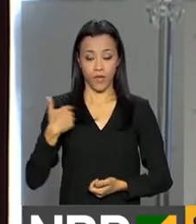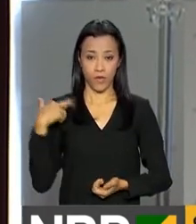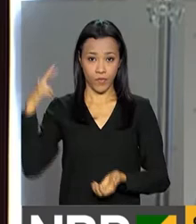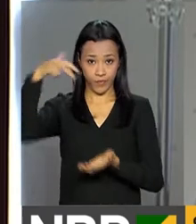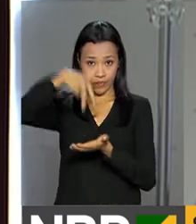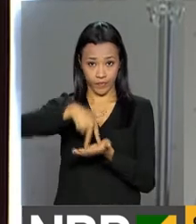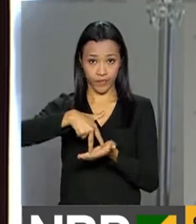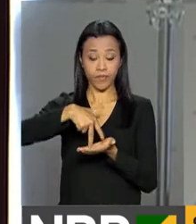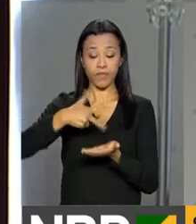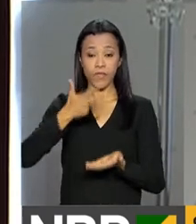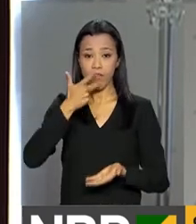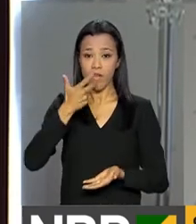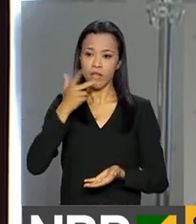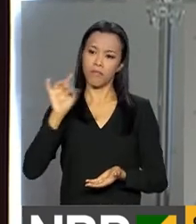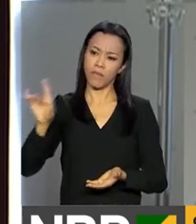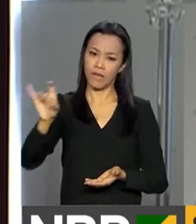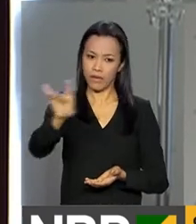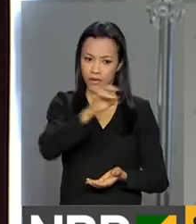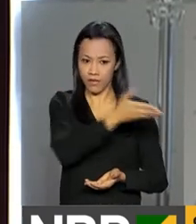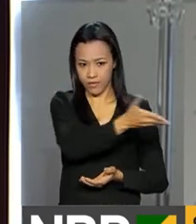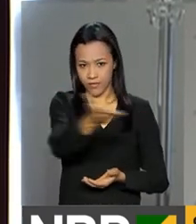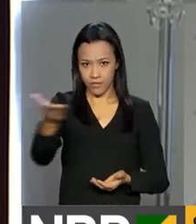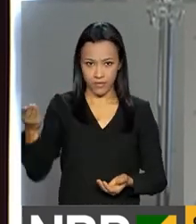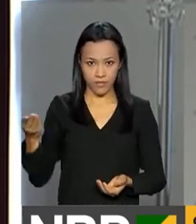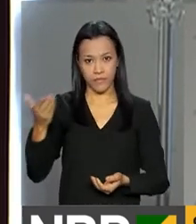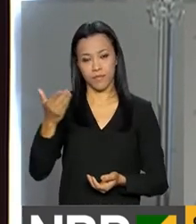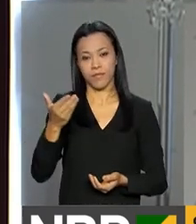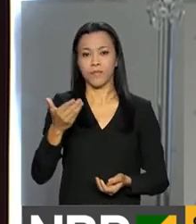vocês sobre